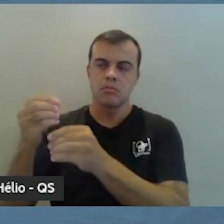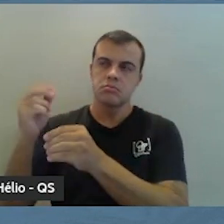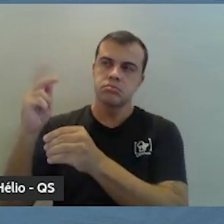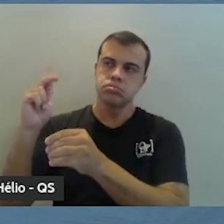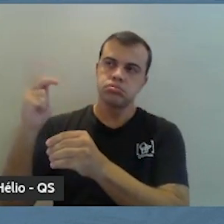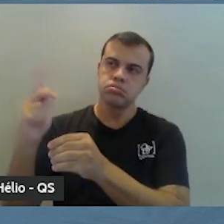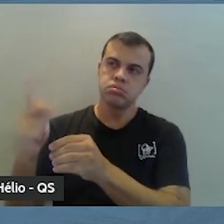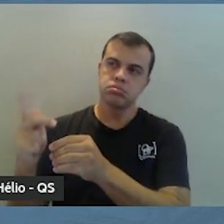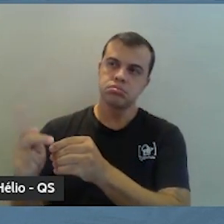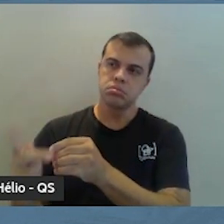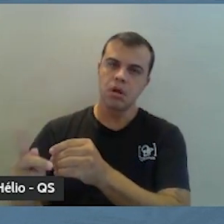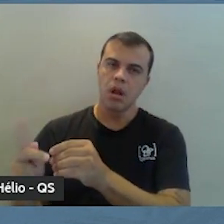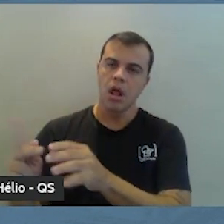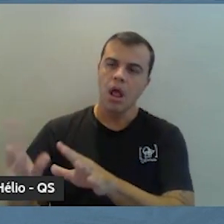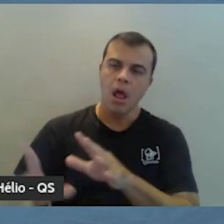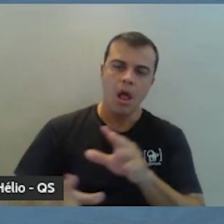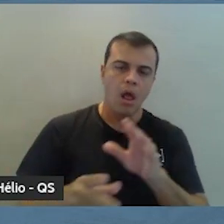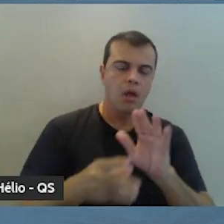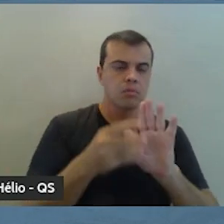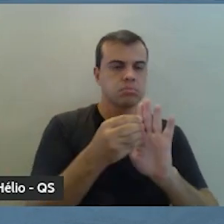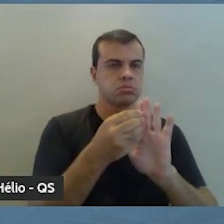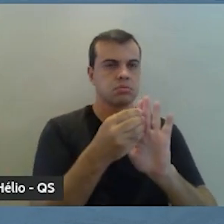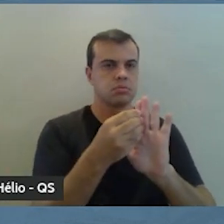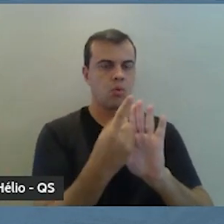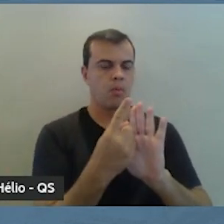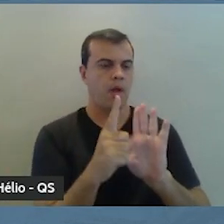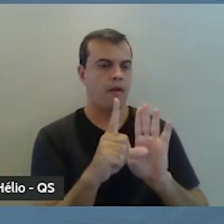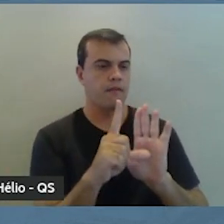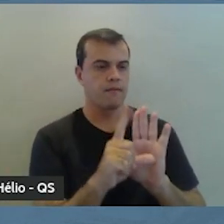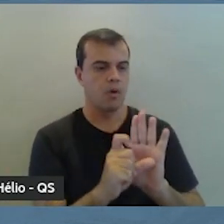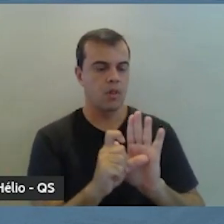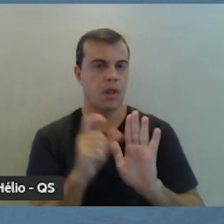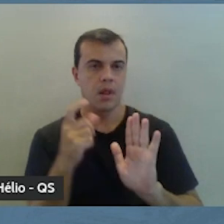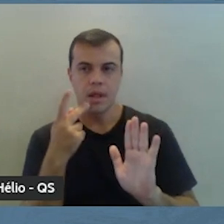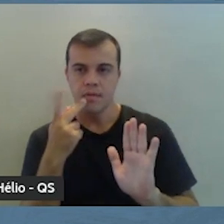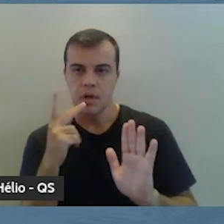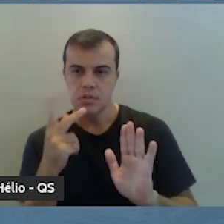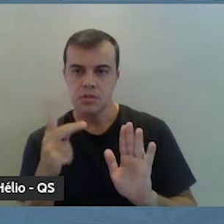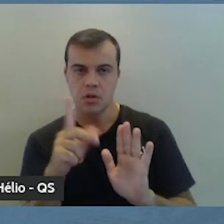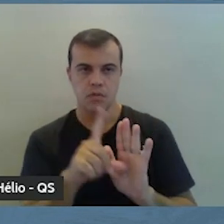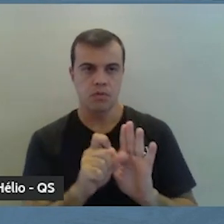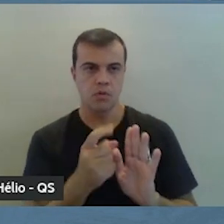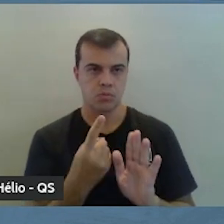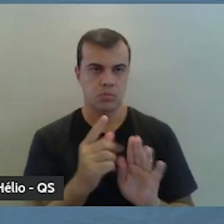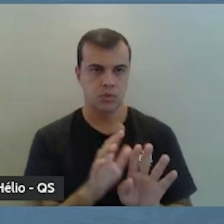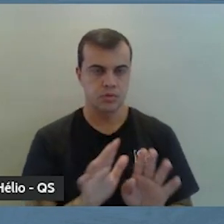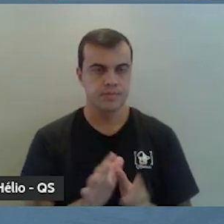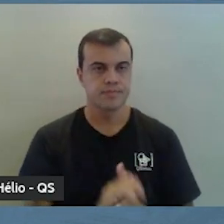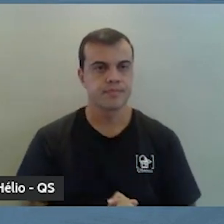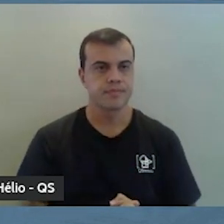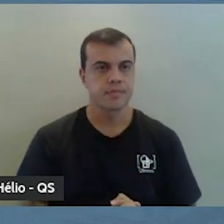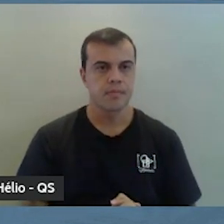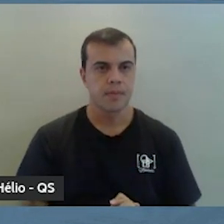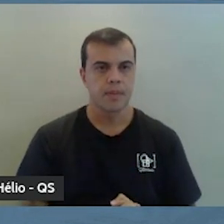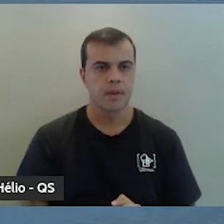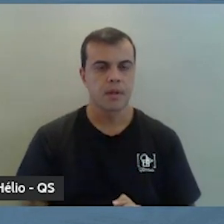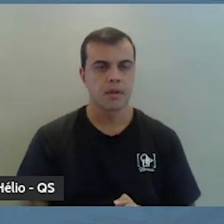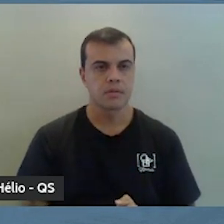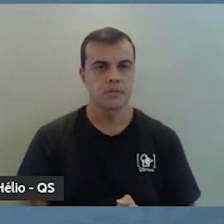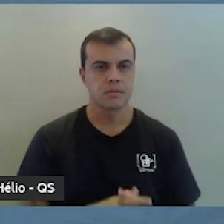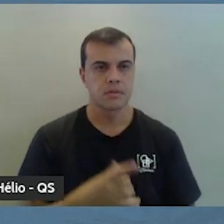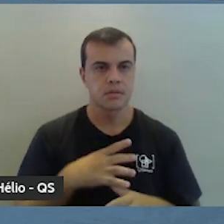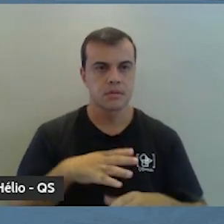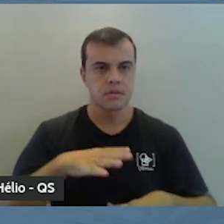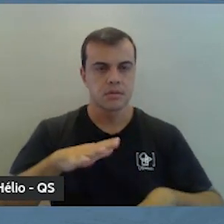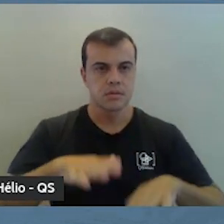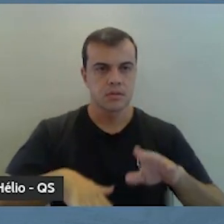essas lendas em a narrativa dessas lendas numa imagem só. Então,